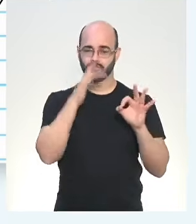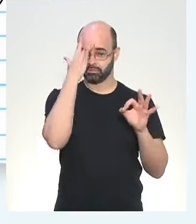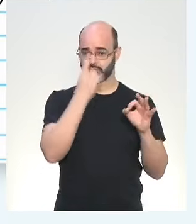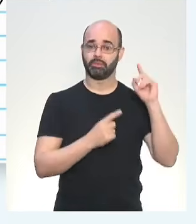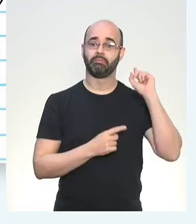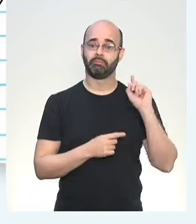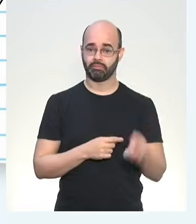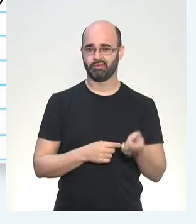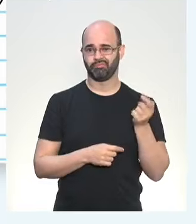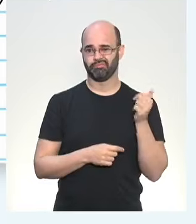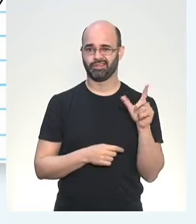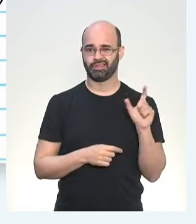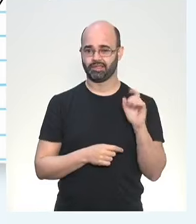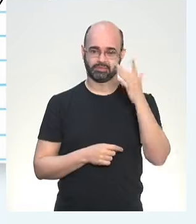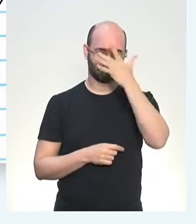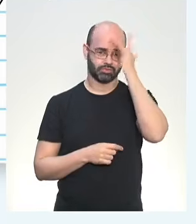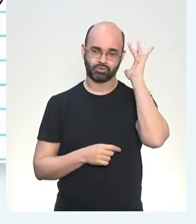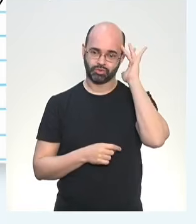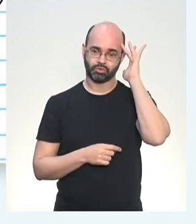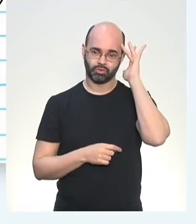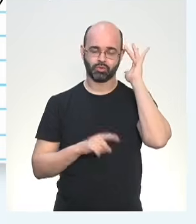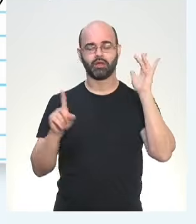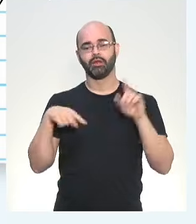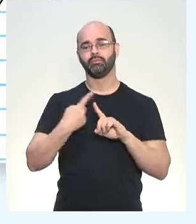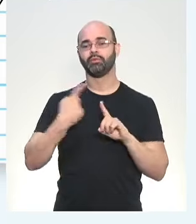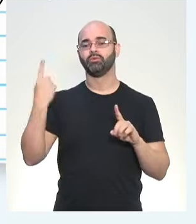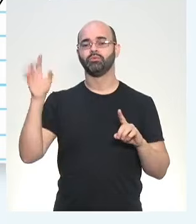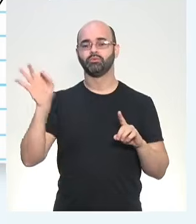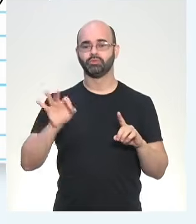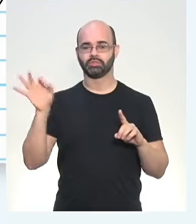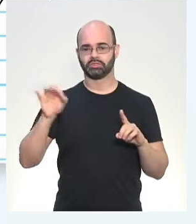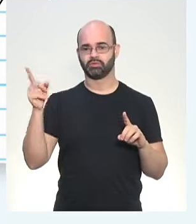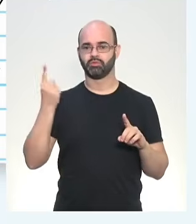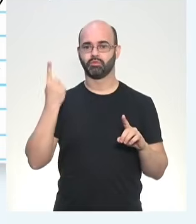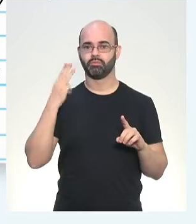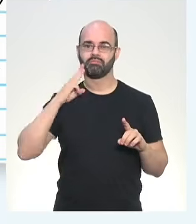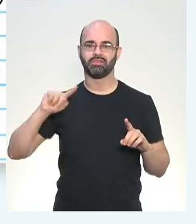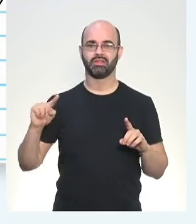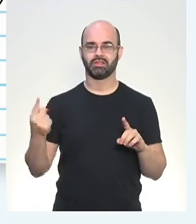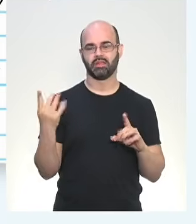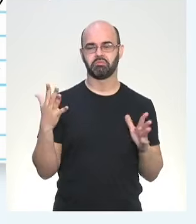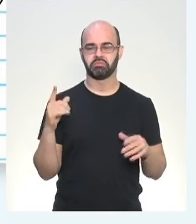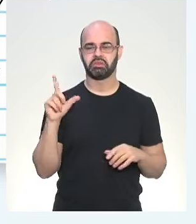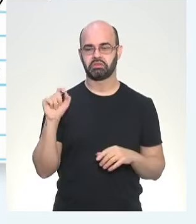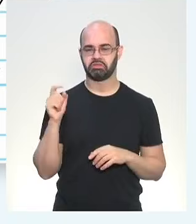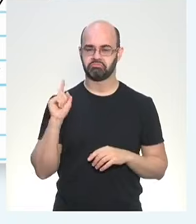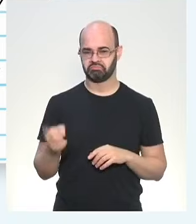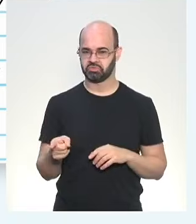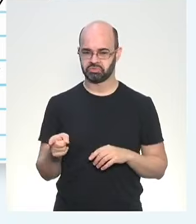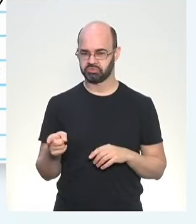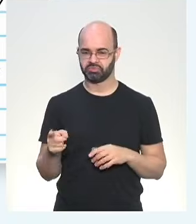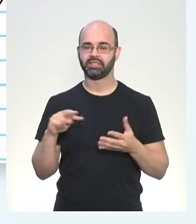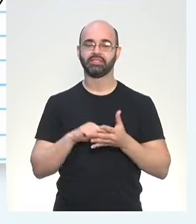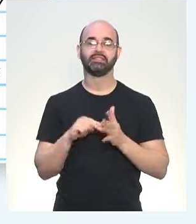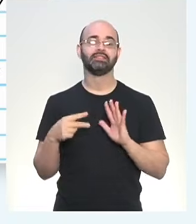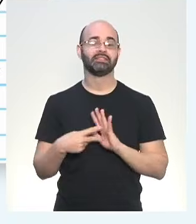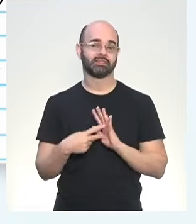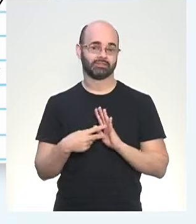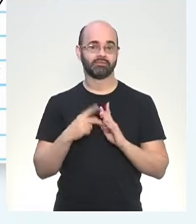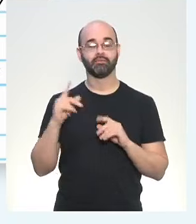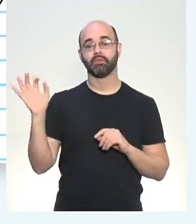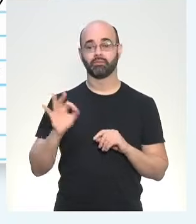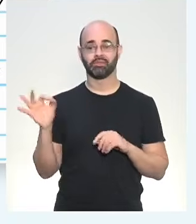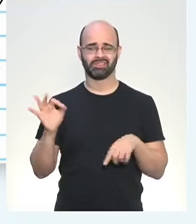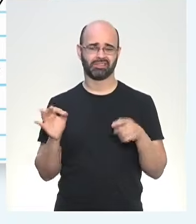habitantes equivale a 10 pessoas, mais 1% de uma cidade de 1 milhão equivale a 10 mil. Ou seja, embora a porcentagem